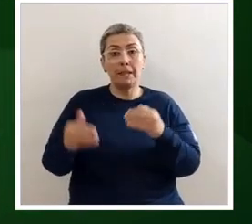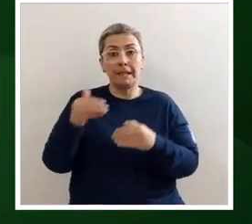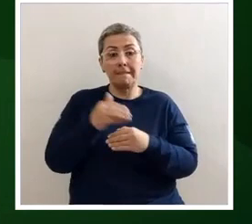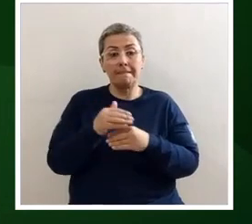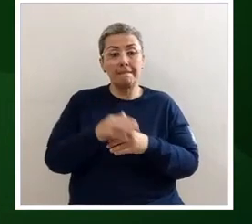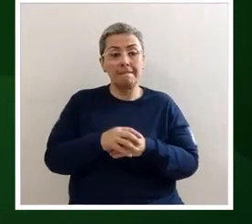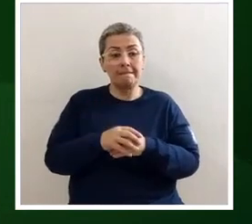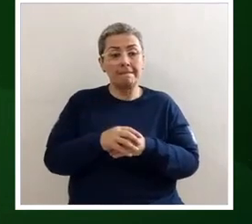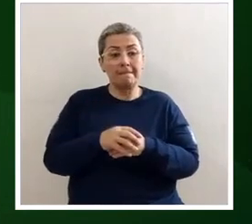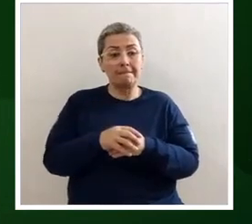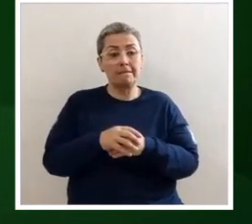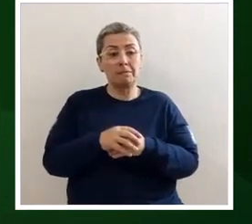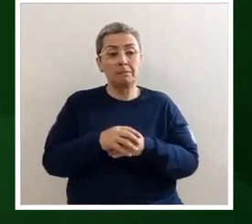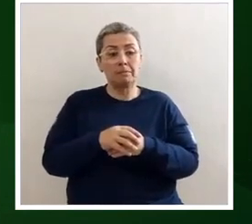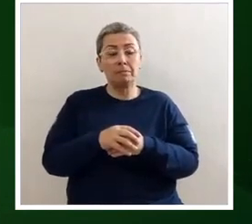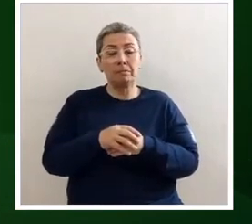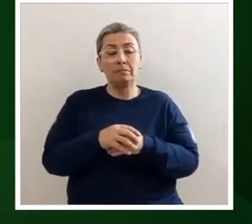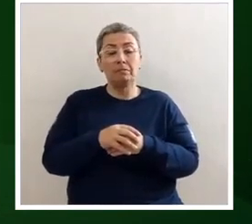próximo